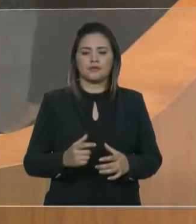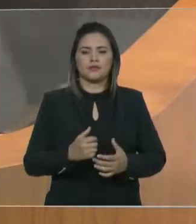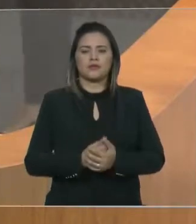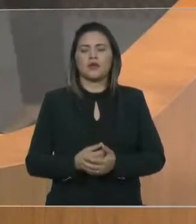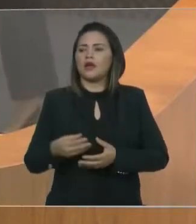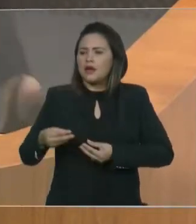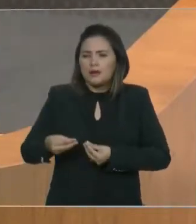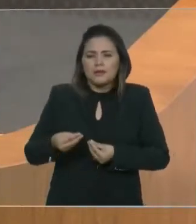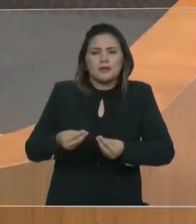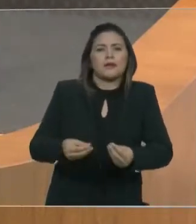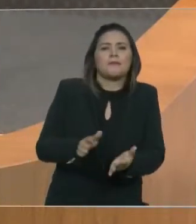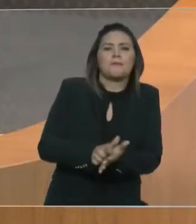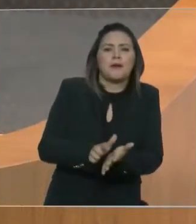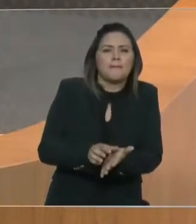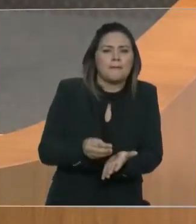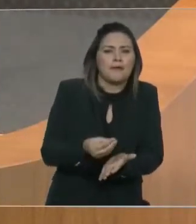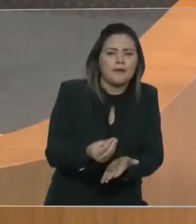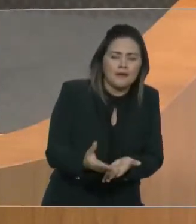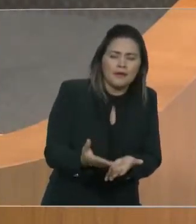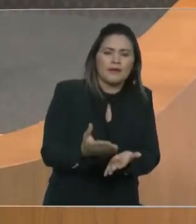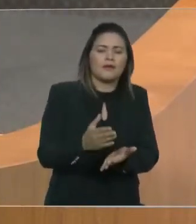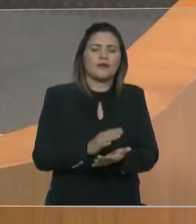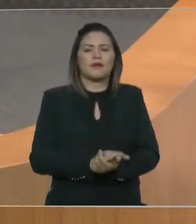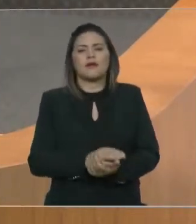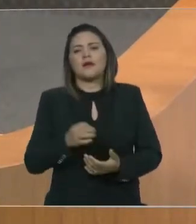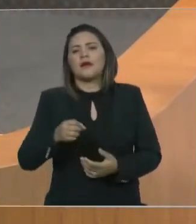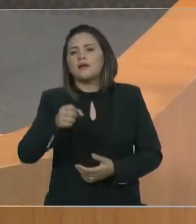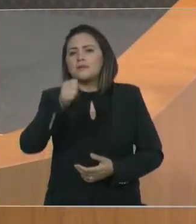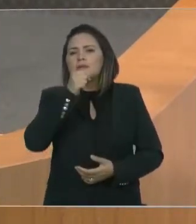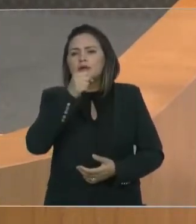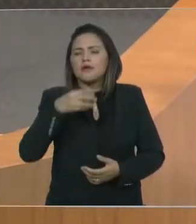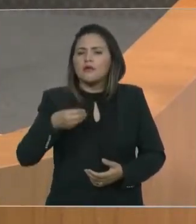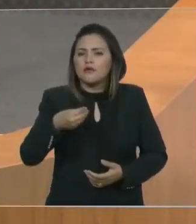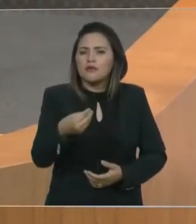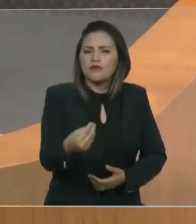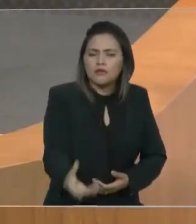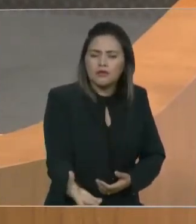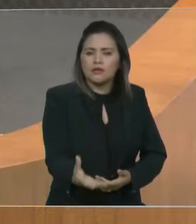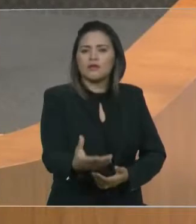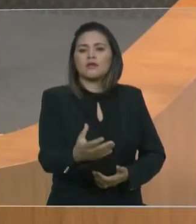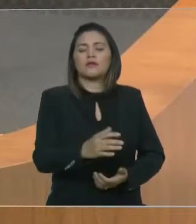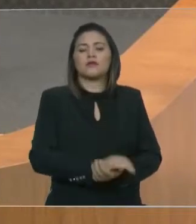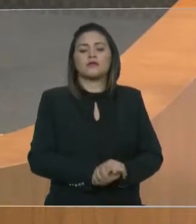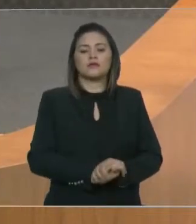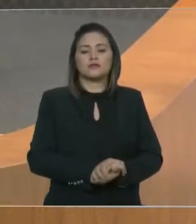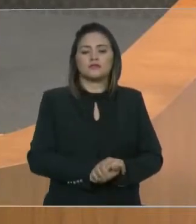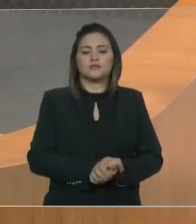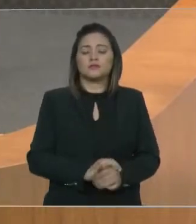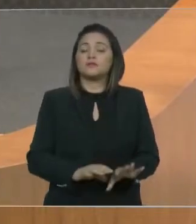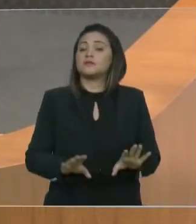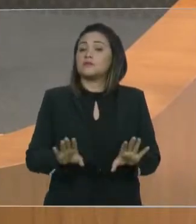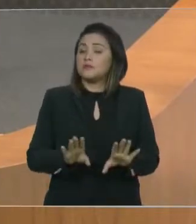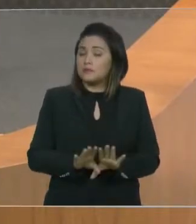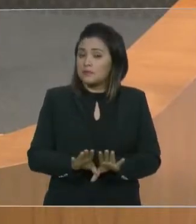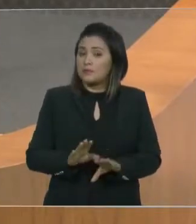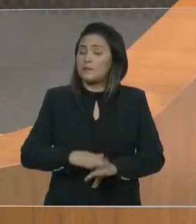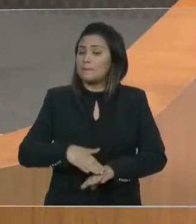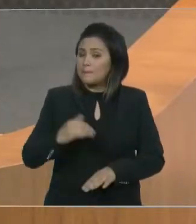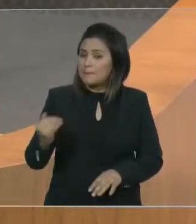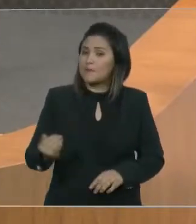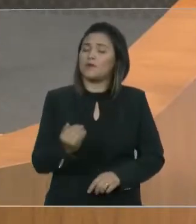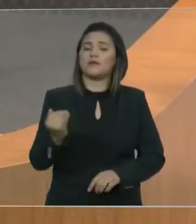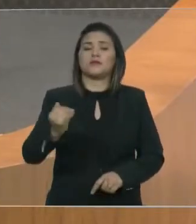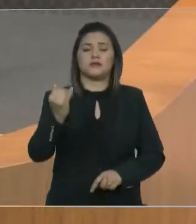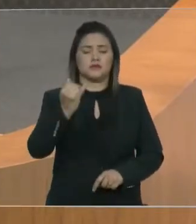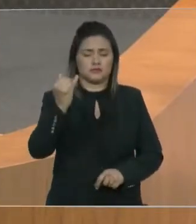as pessoas que vêm aqui na tribuna possam fazer os seus chamamentos e as suas referências. Digo a vocês que, na verdade, existe muito